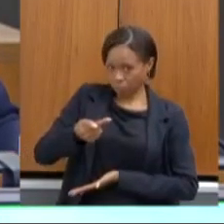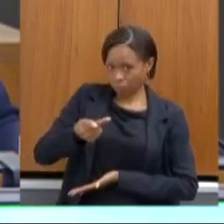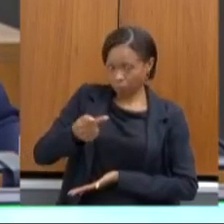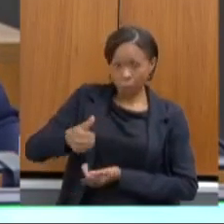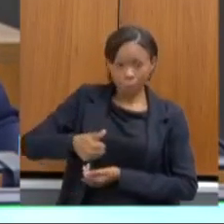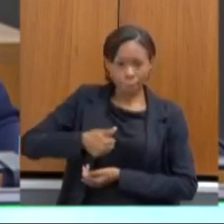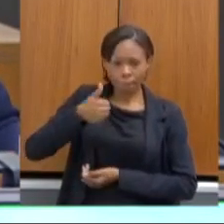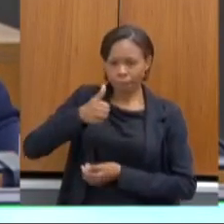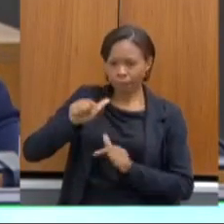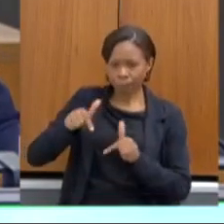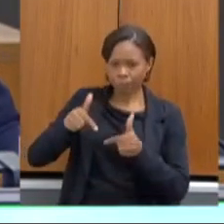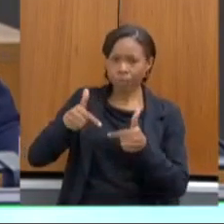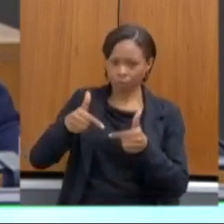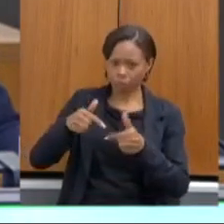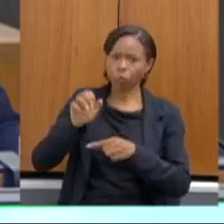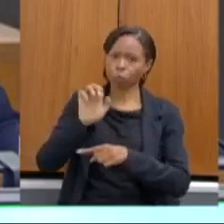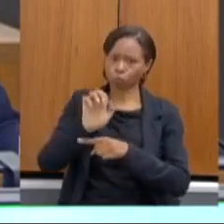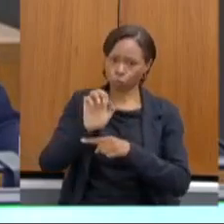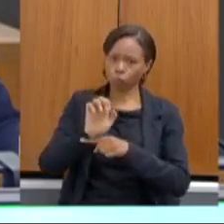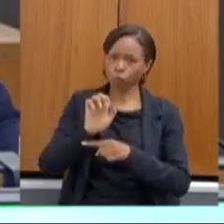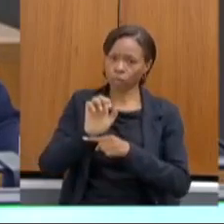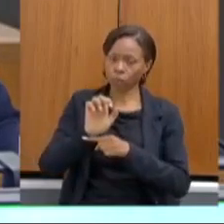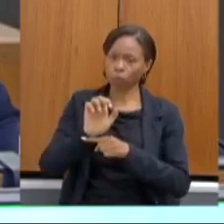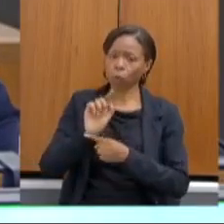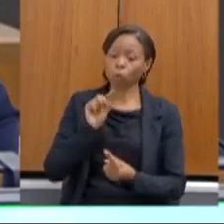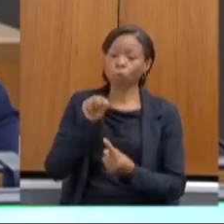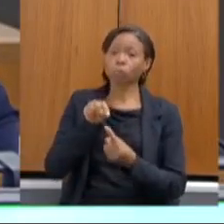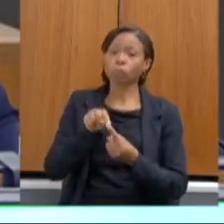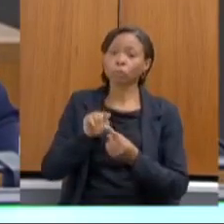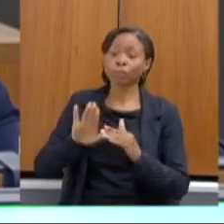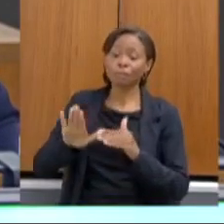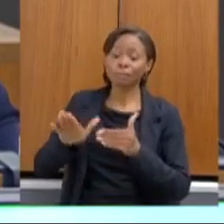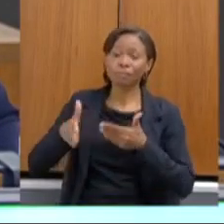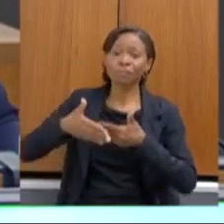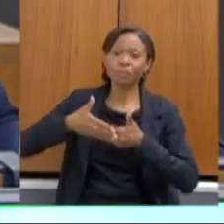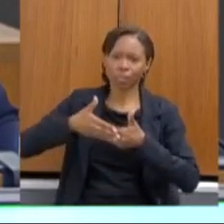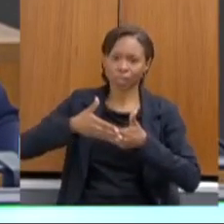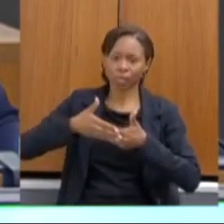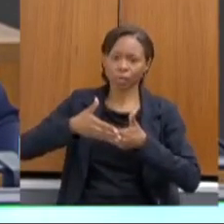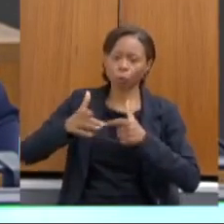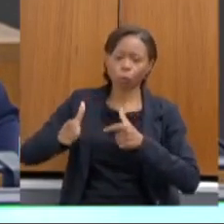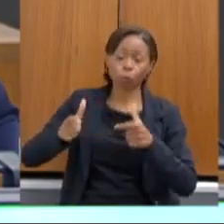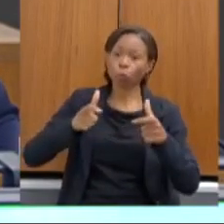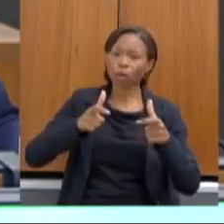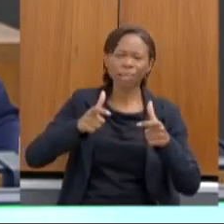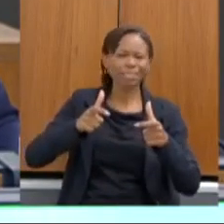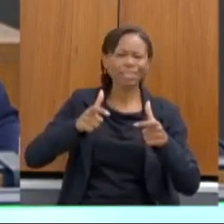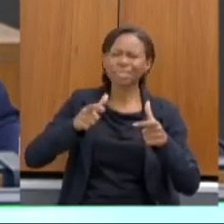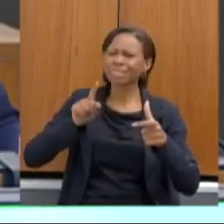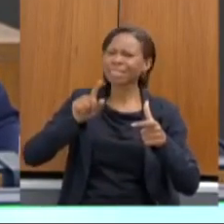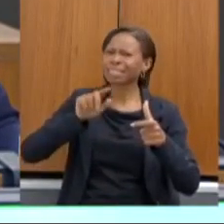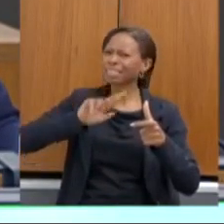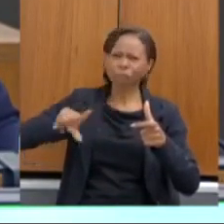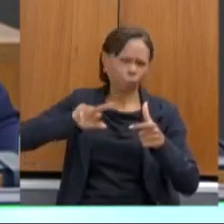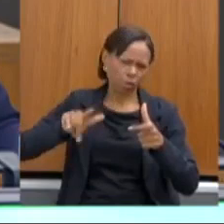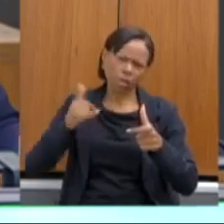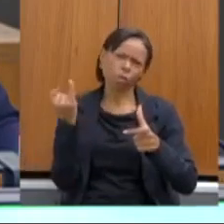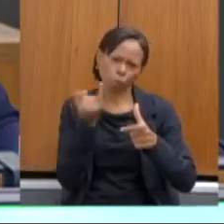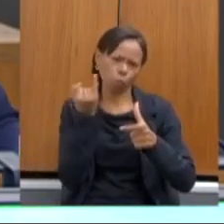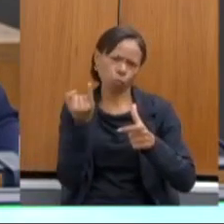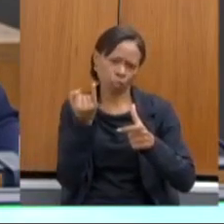do estado no fechamento de setores não essenciais e na manutenção